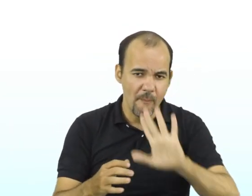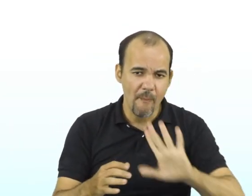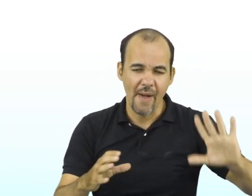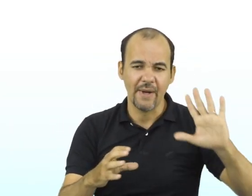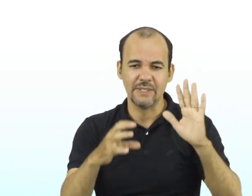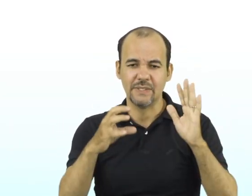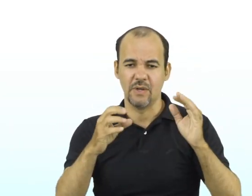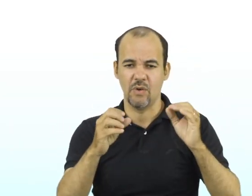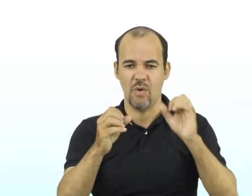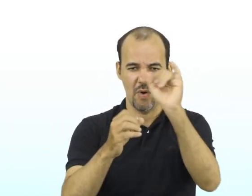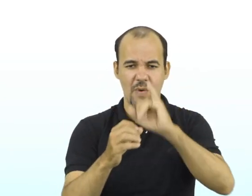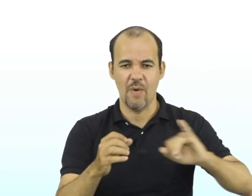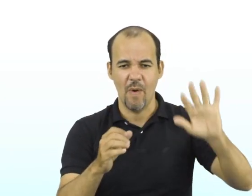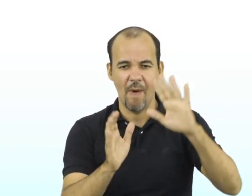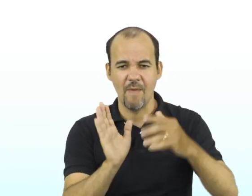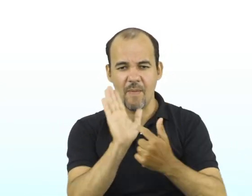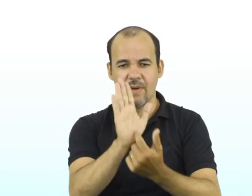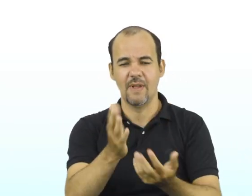o átomo,